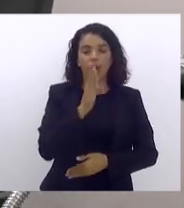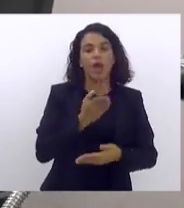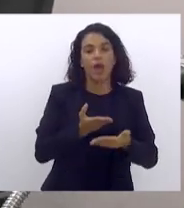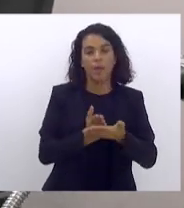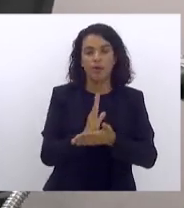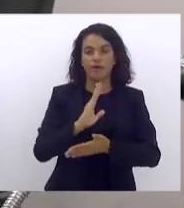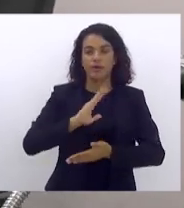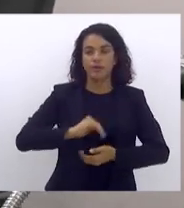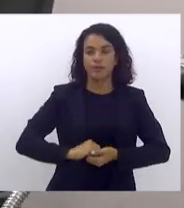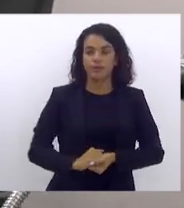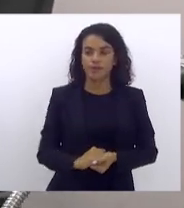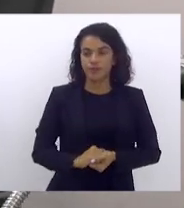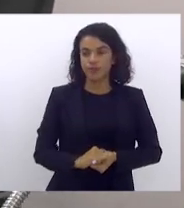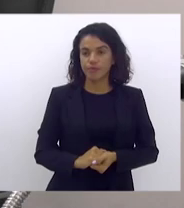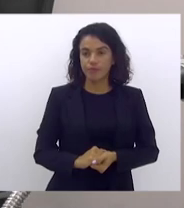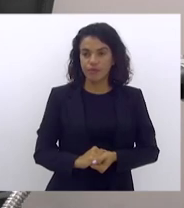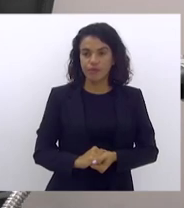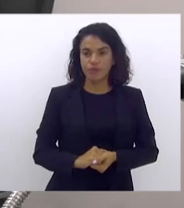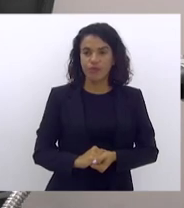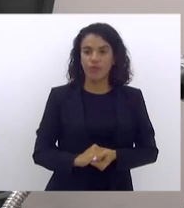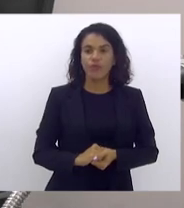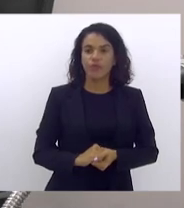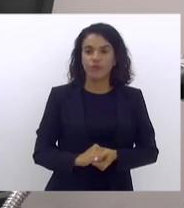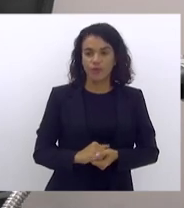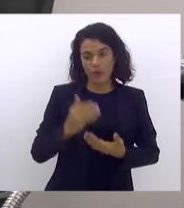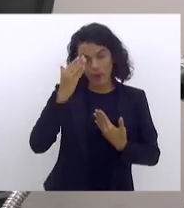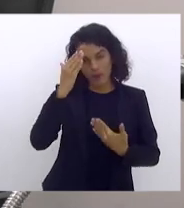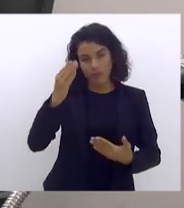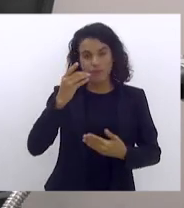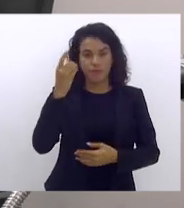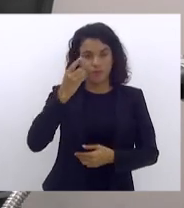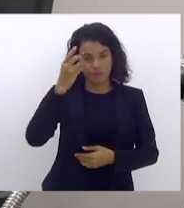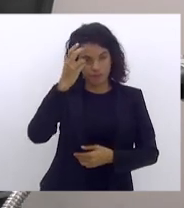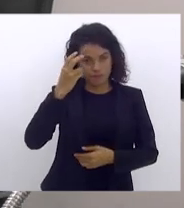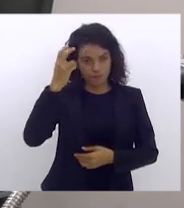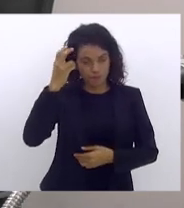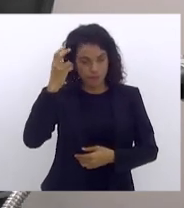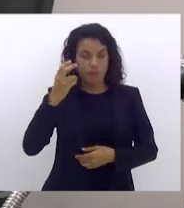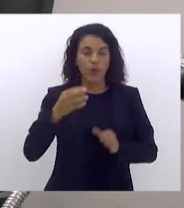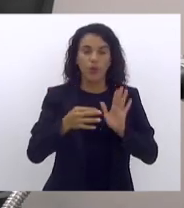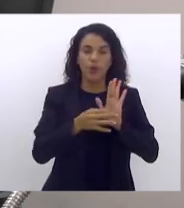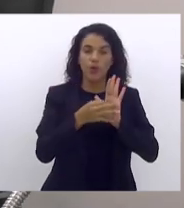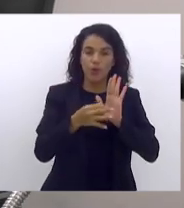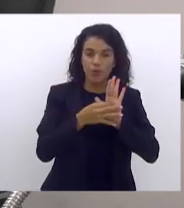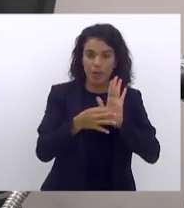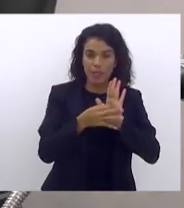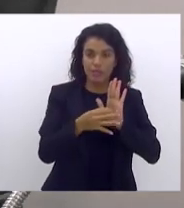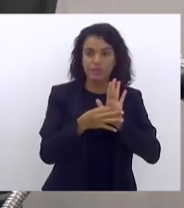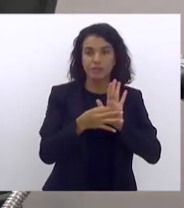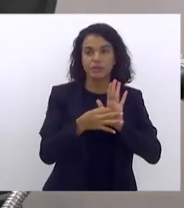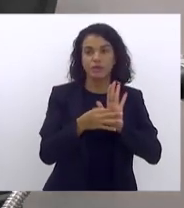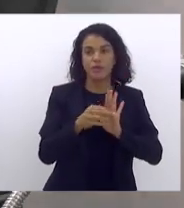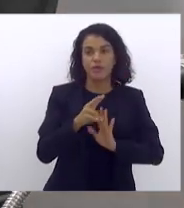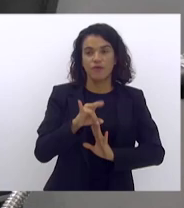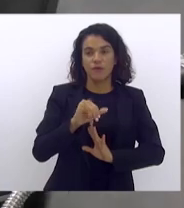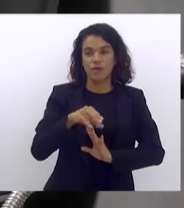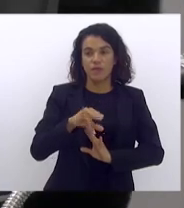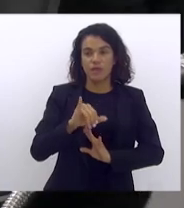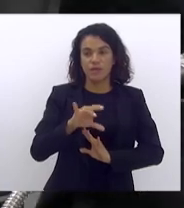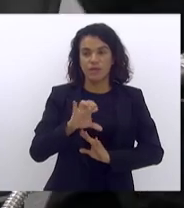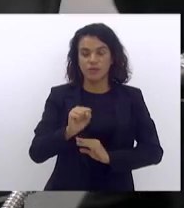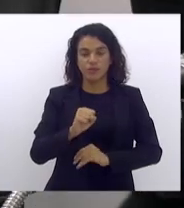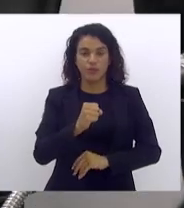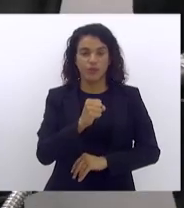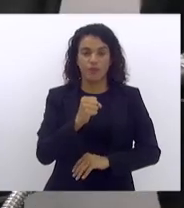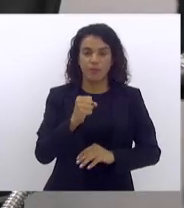Senhores que aprovam, permaneçam como estão. Aprovado. Obrigado, deputada Verônica. Parecerista, deputado Vinícius Cozzolino, item 20 da